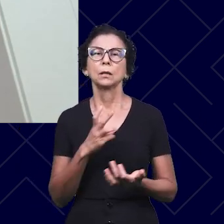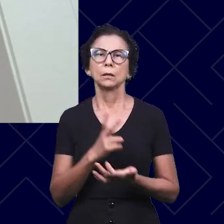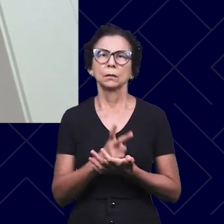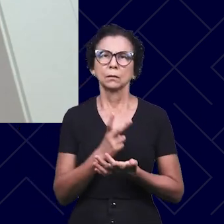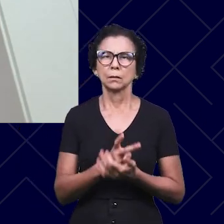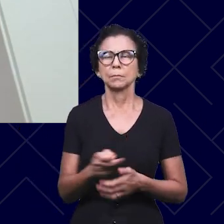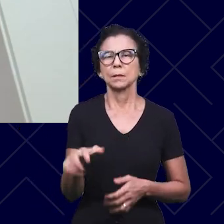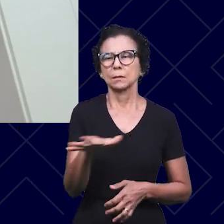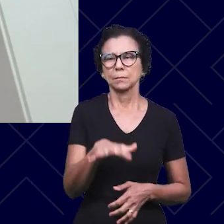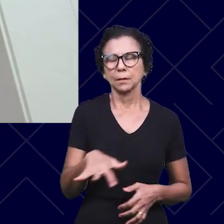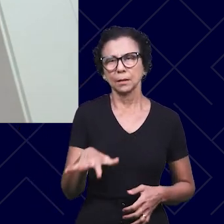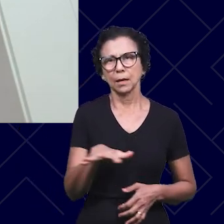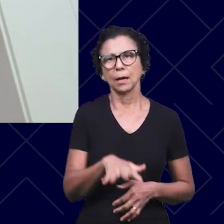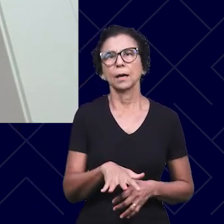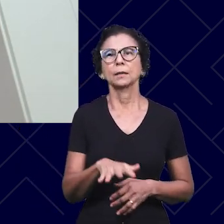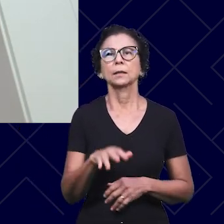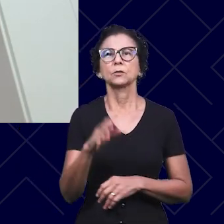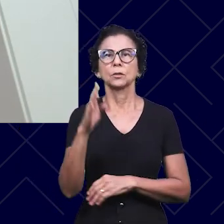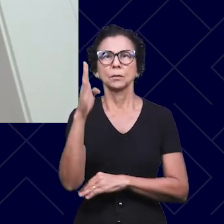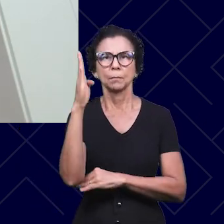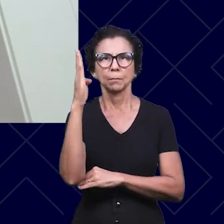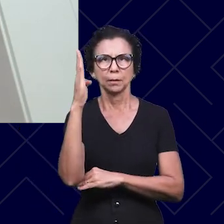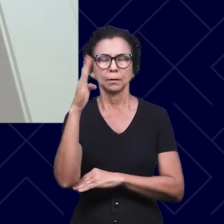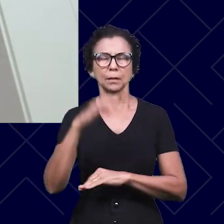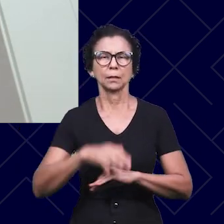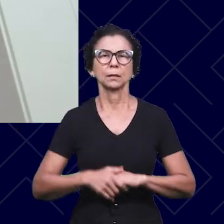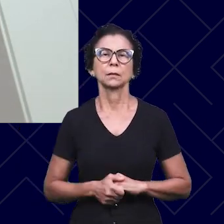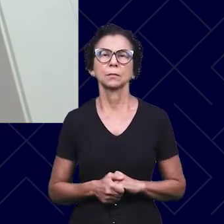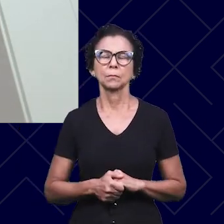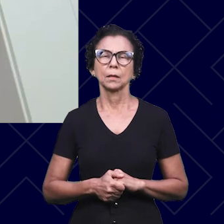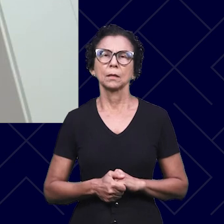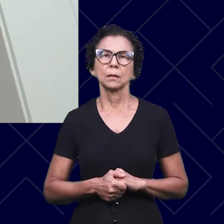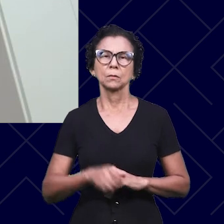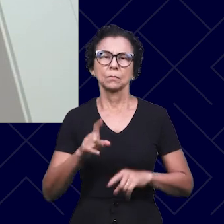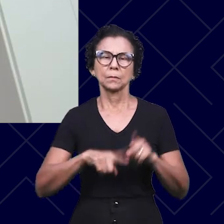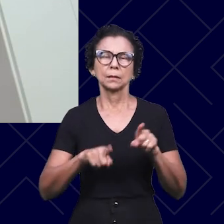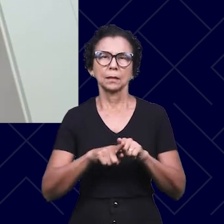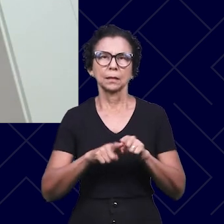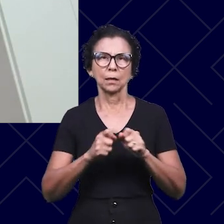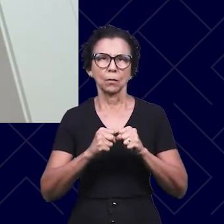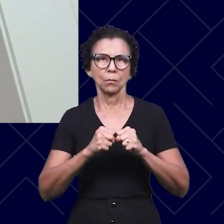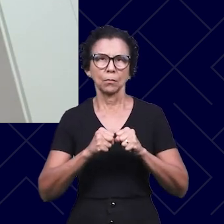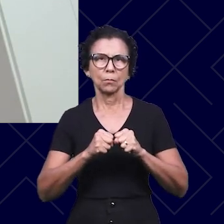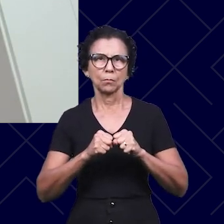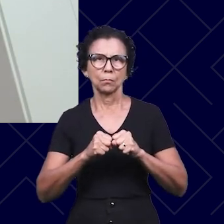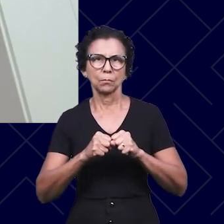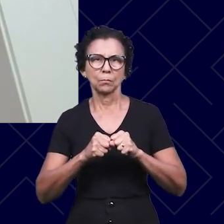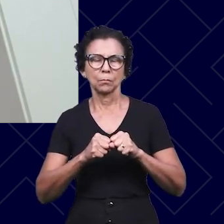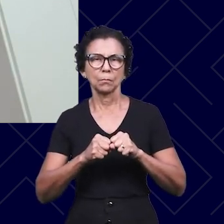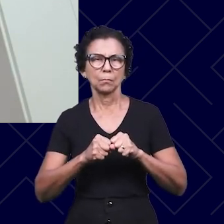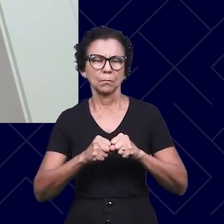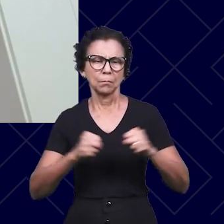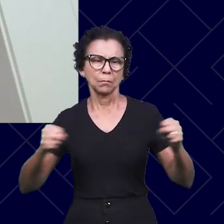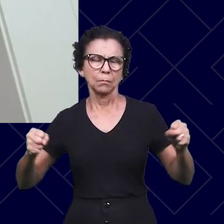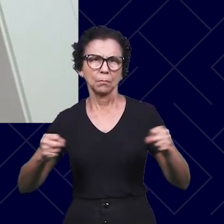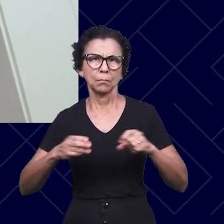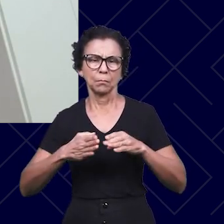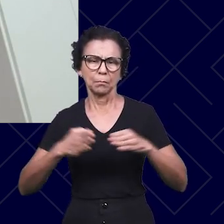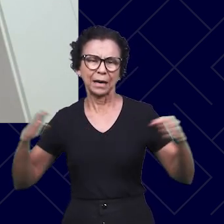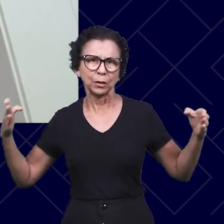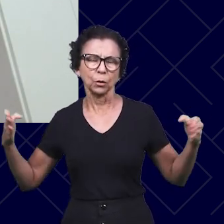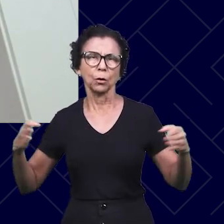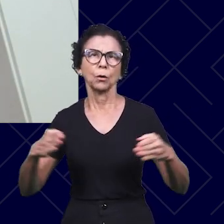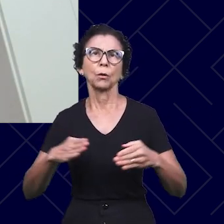seja algo extra, né, do meu serviço, né, e aí a gente vai avaliando sempre conhecimento, né, sempre vendo